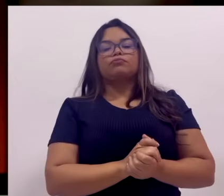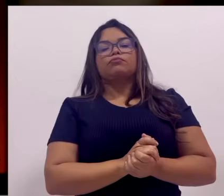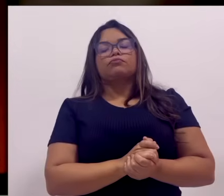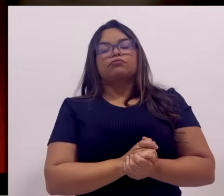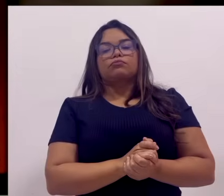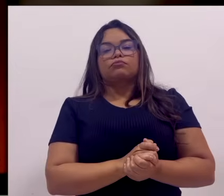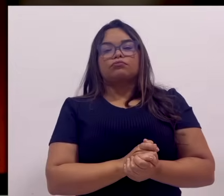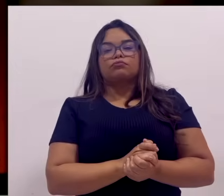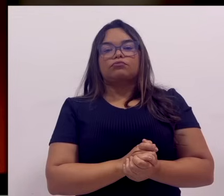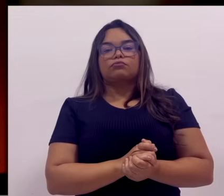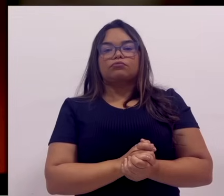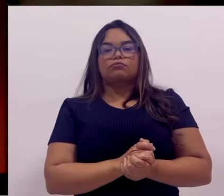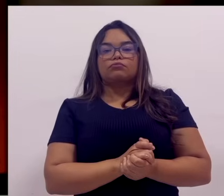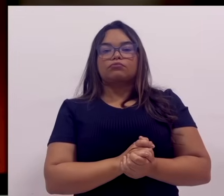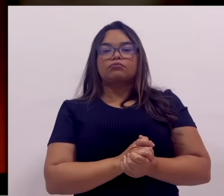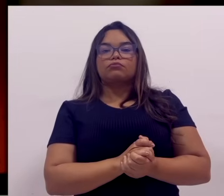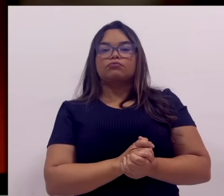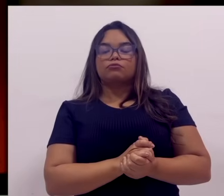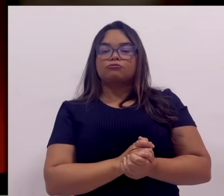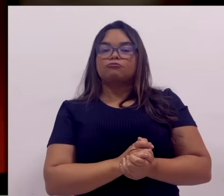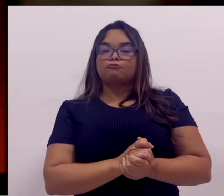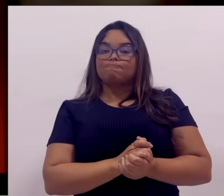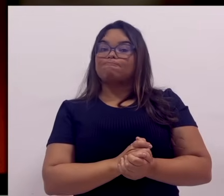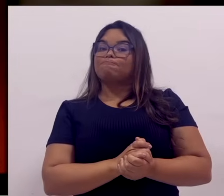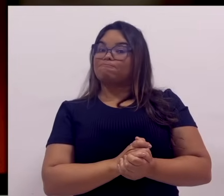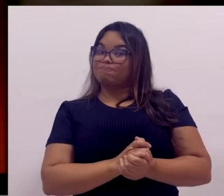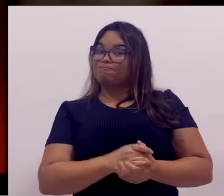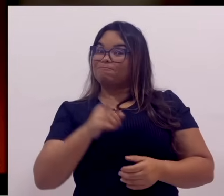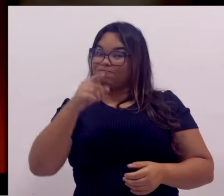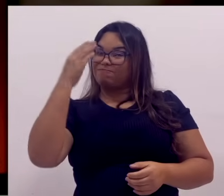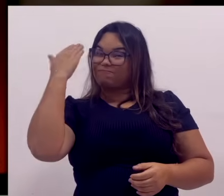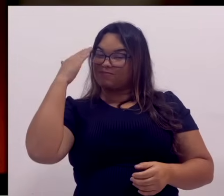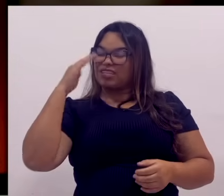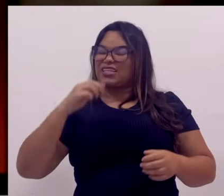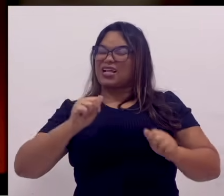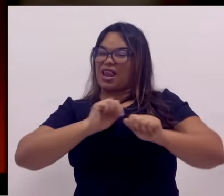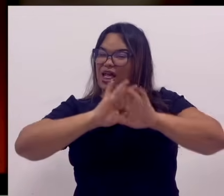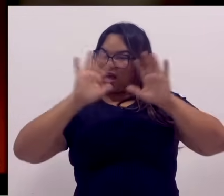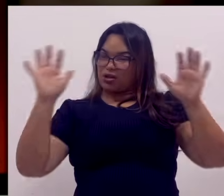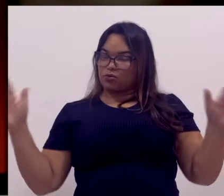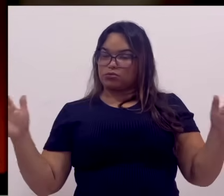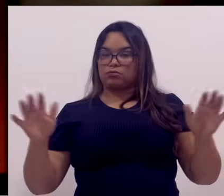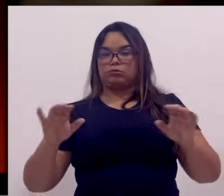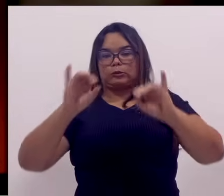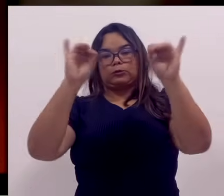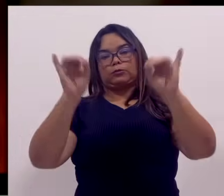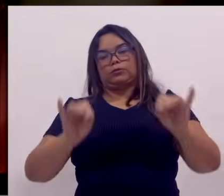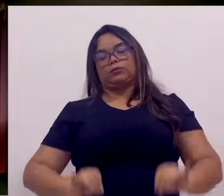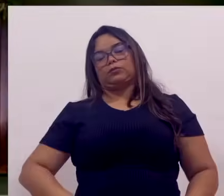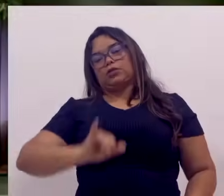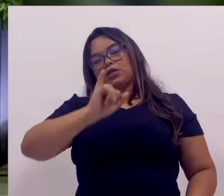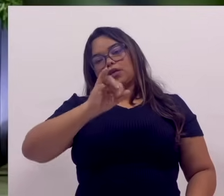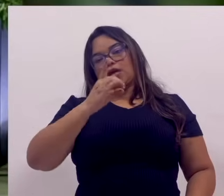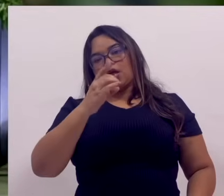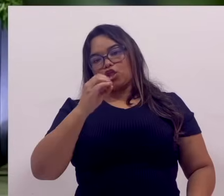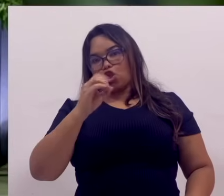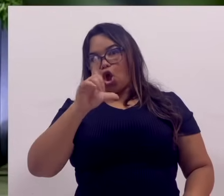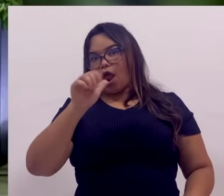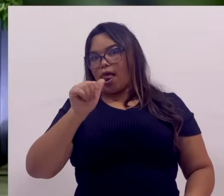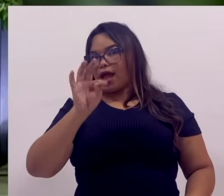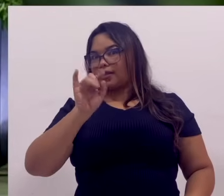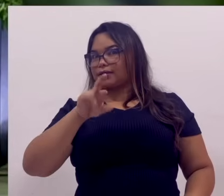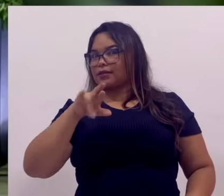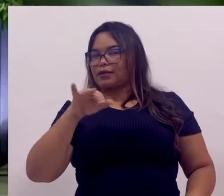E comam dos sacrifícios da idolatria. Uau! Está bem específico. A